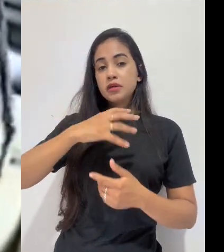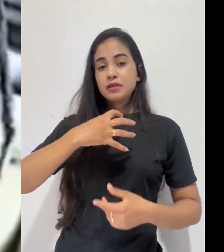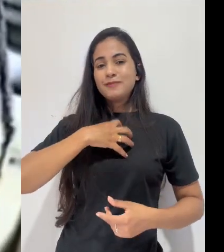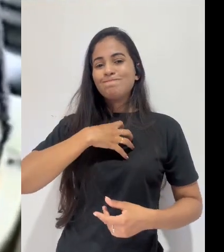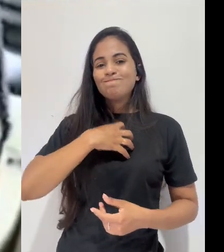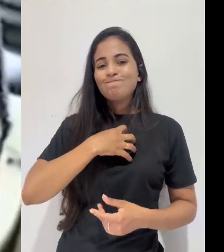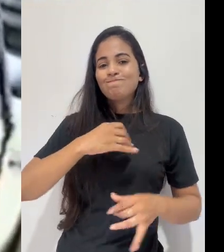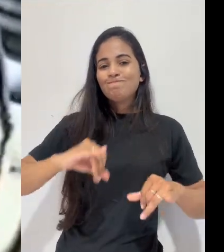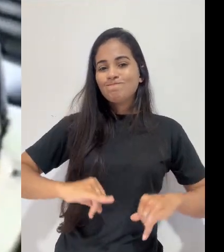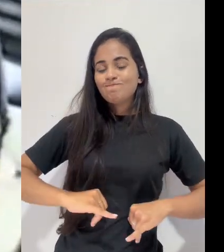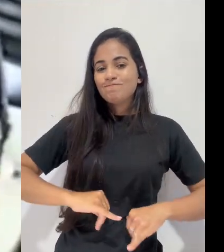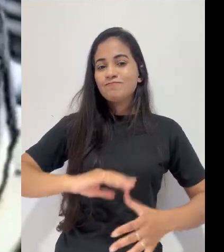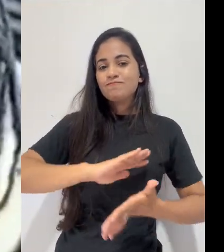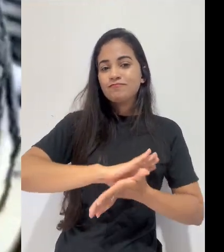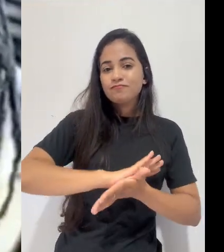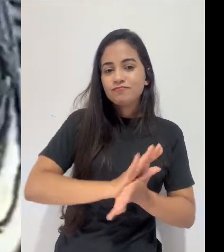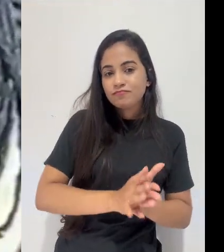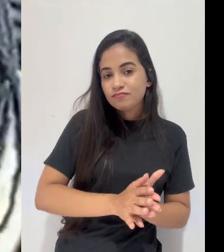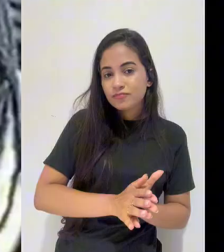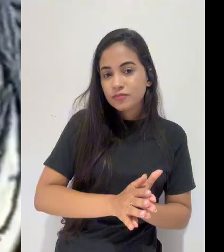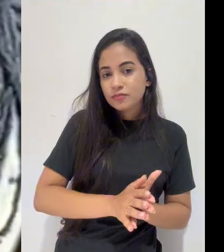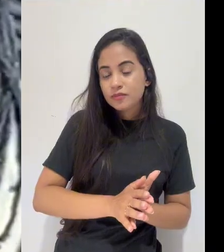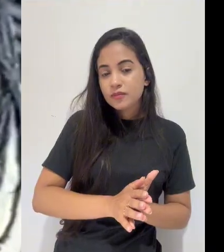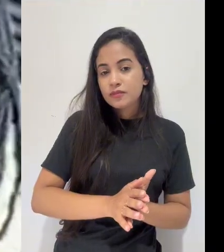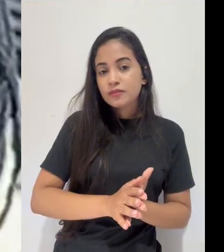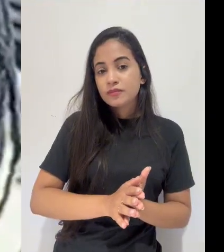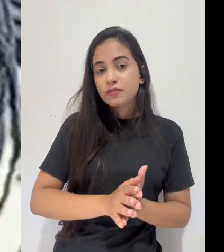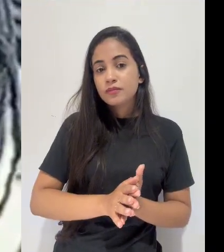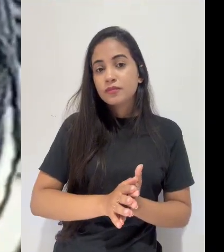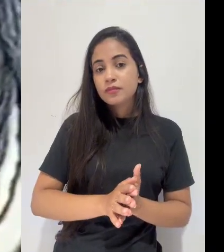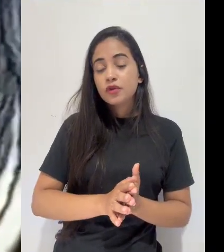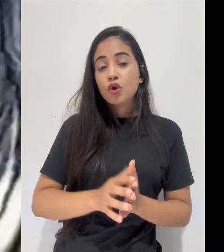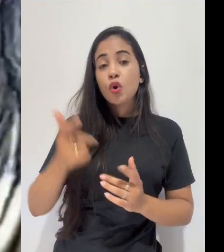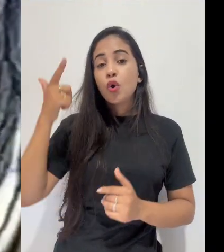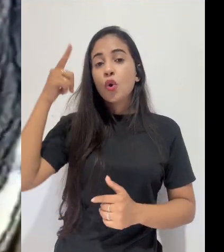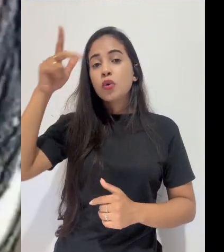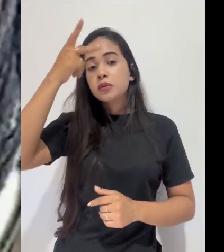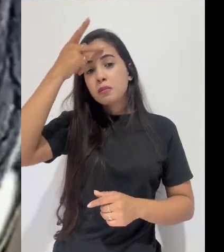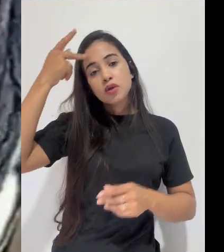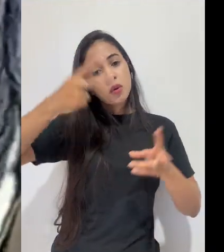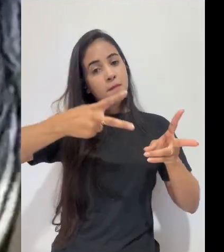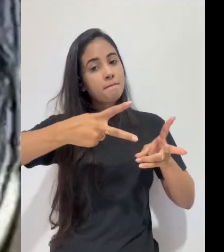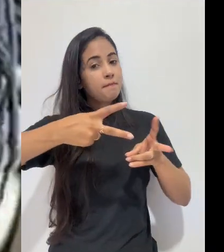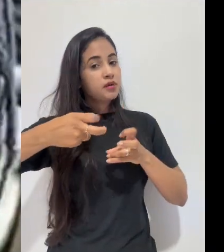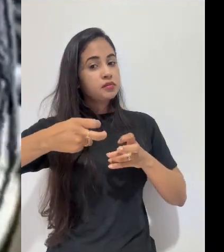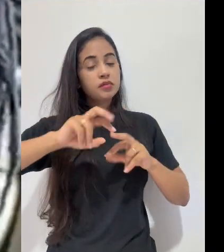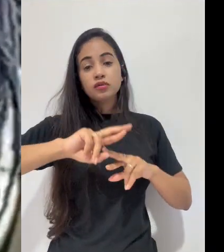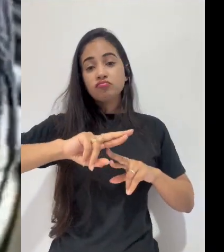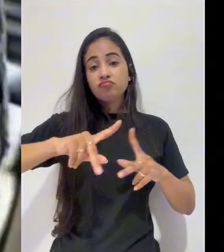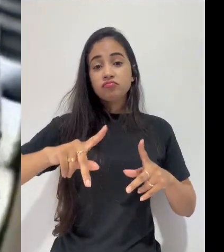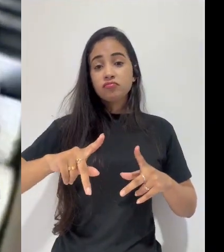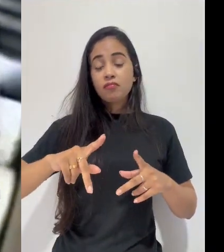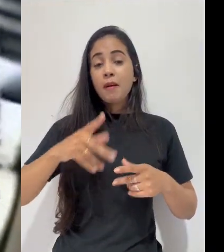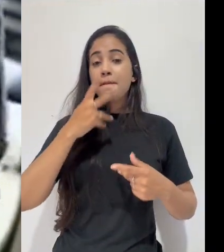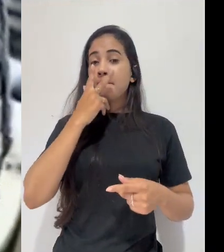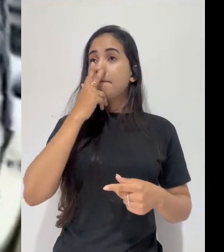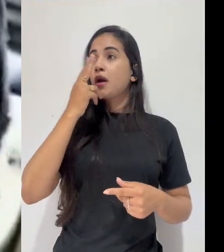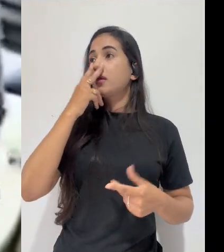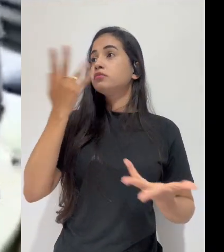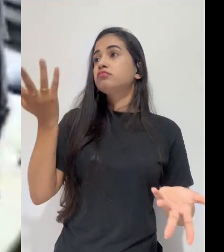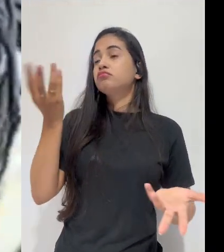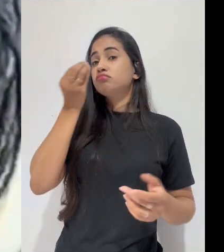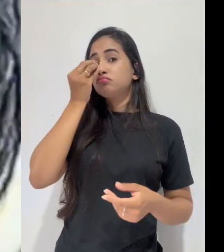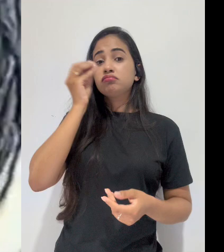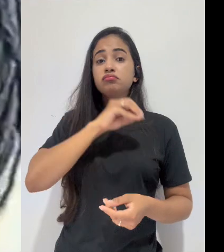discriminadores, por um lado, né, eles passam a ver a discriminação de outra forma. Ou seja, que eles não podem fazer qualquer coisa em